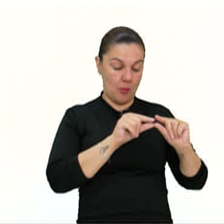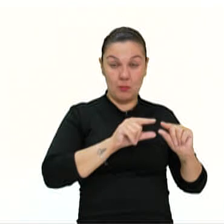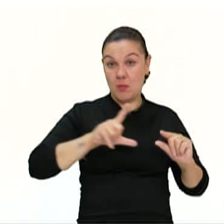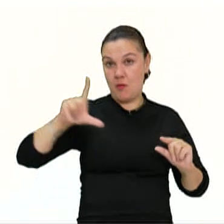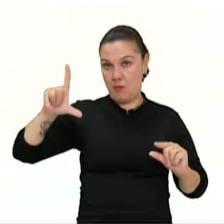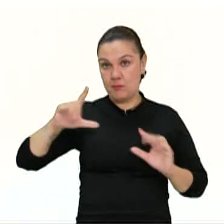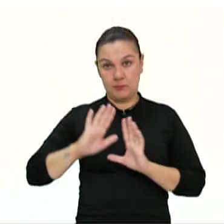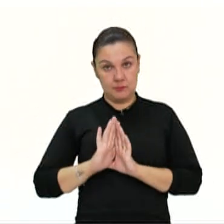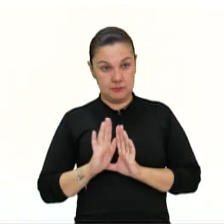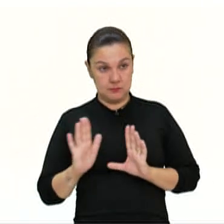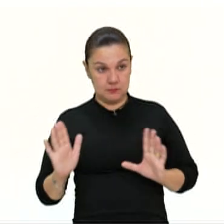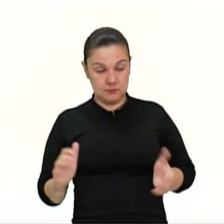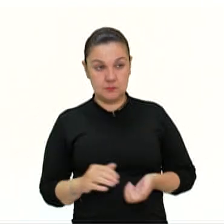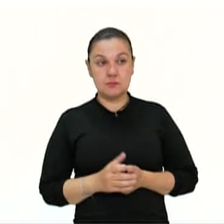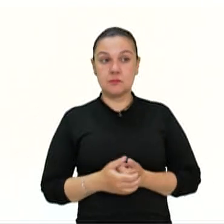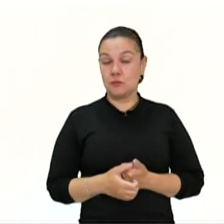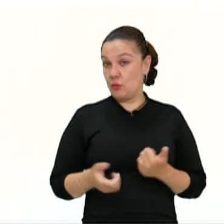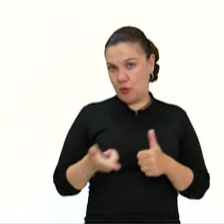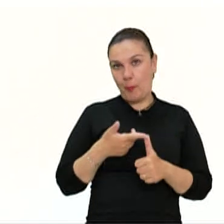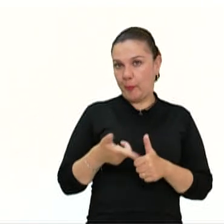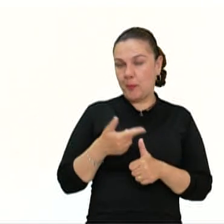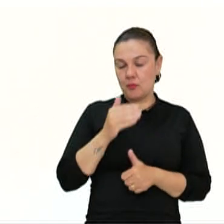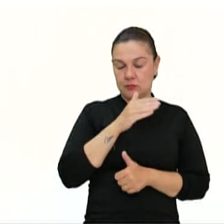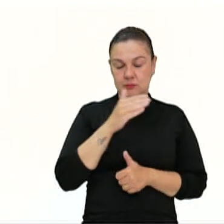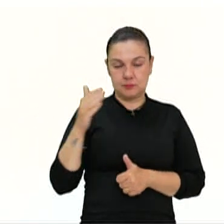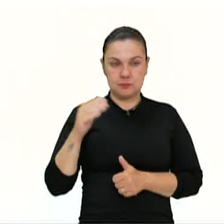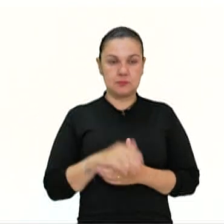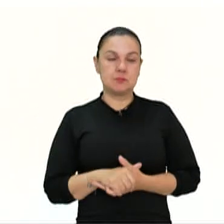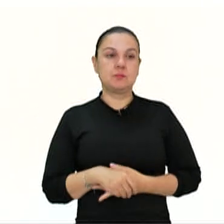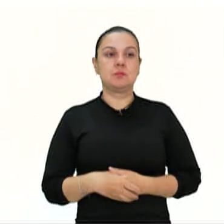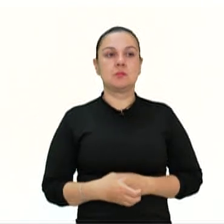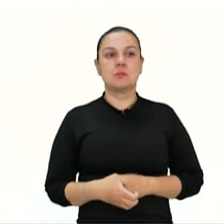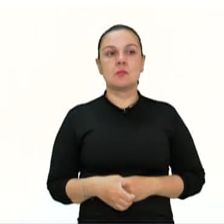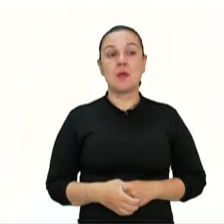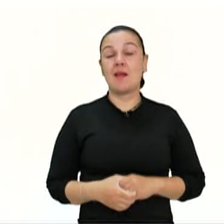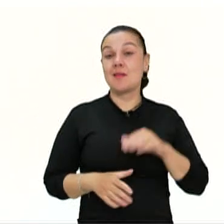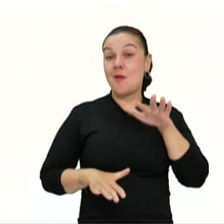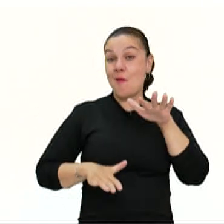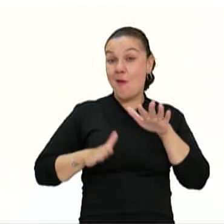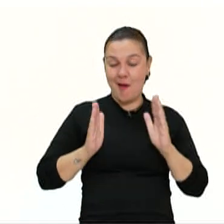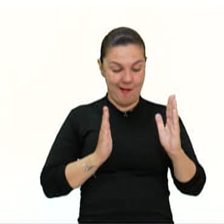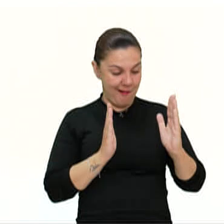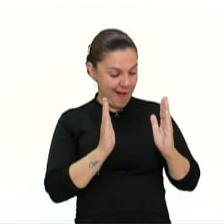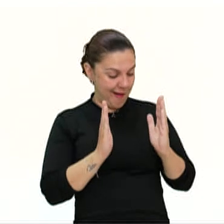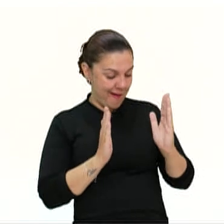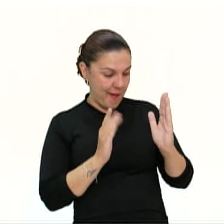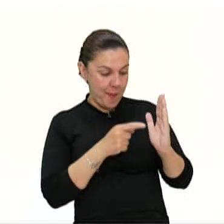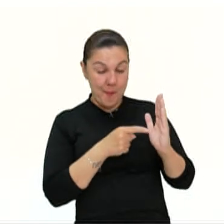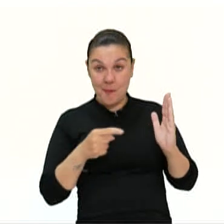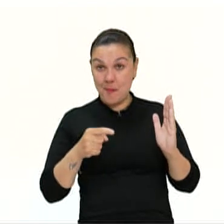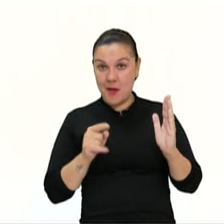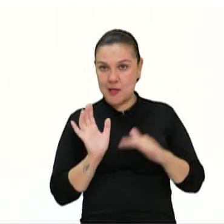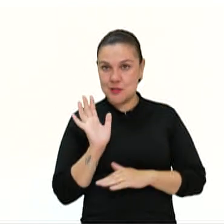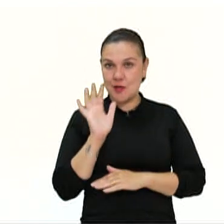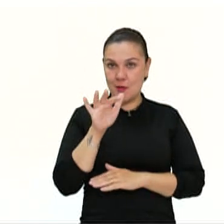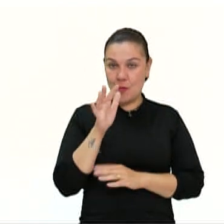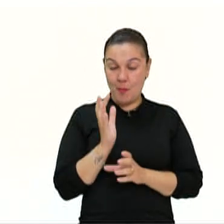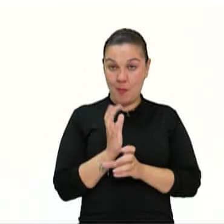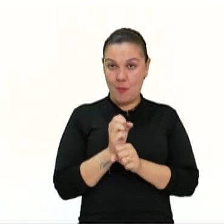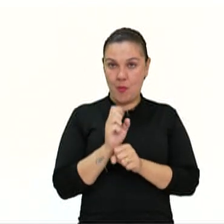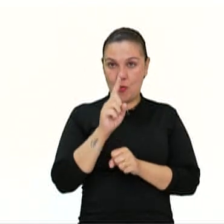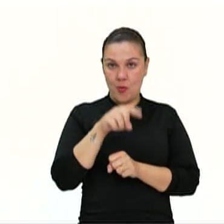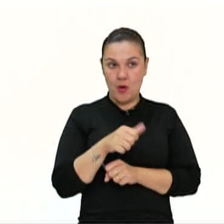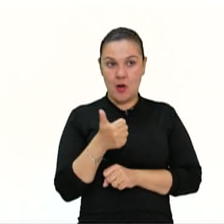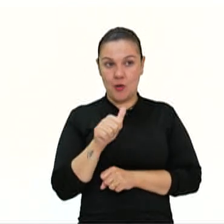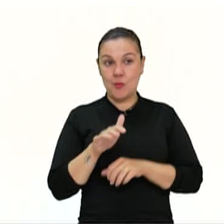quer dizer que o primeiro jogo foi esse, o segundo jogo foi esse, tá bom? A média dos resultados desse time, nesses 11 jogos,